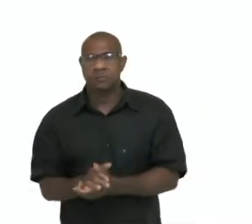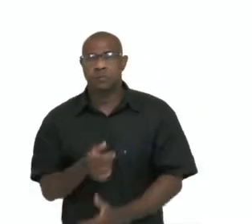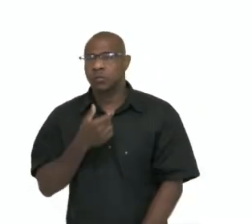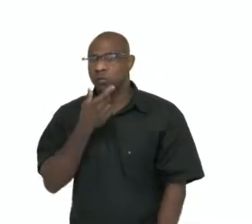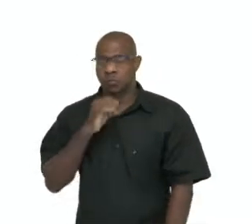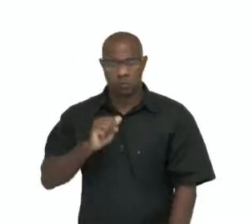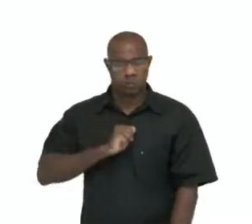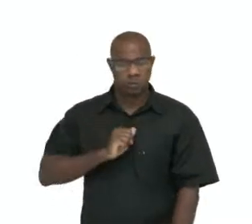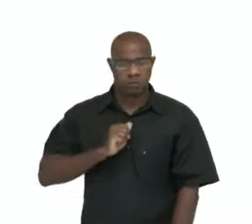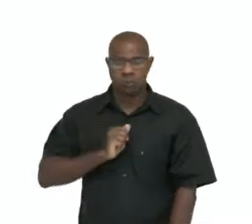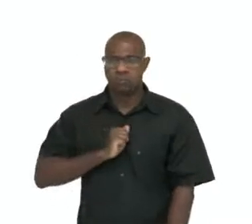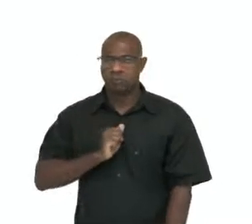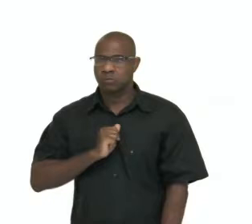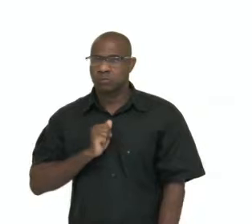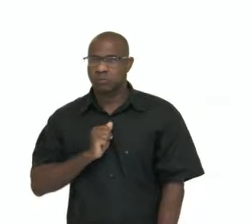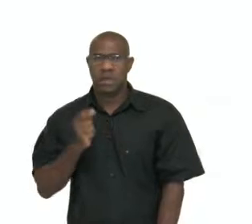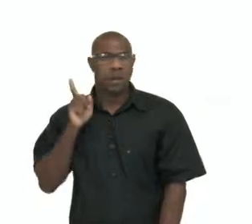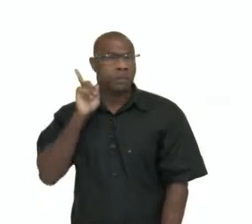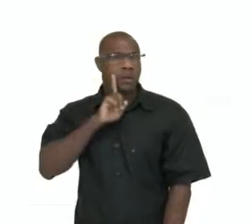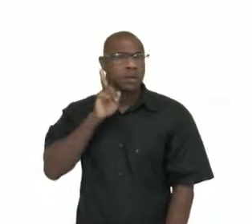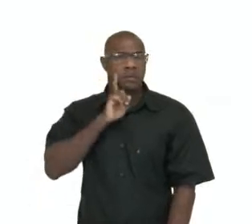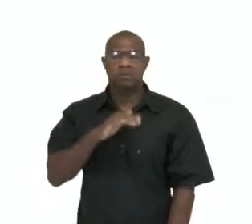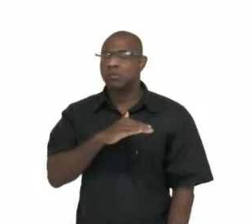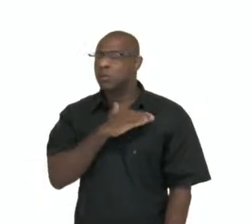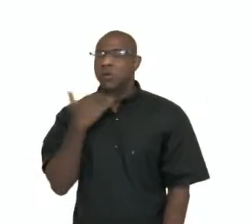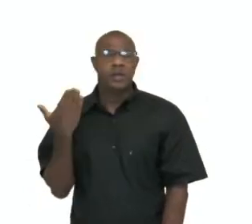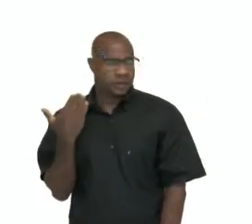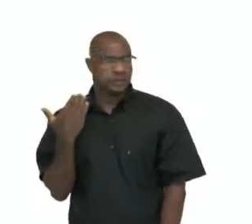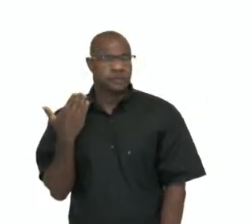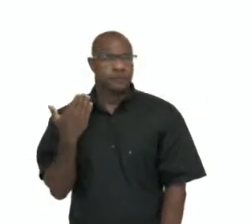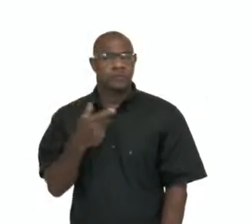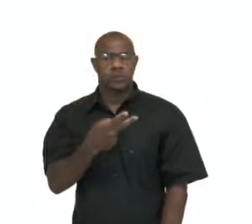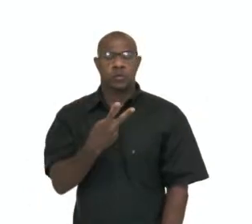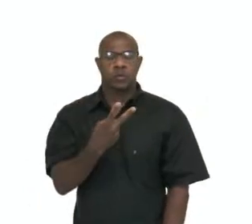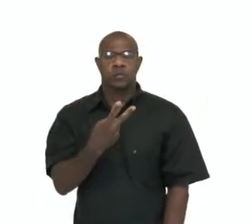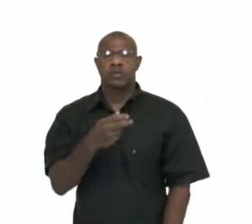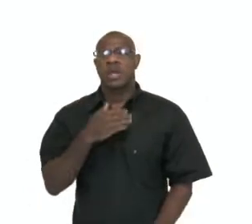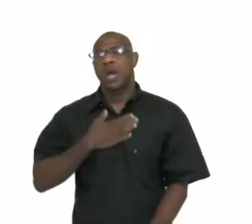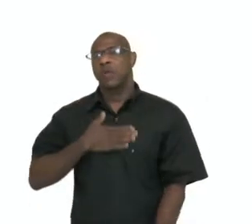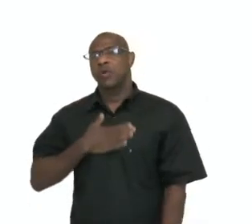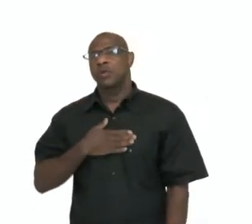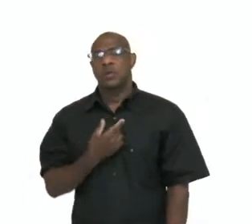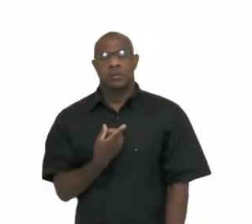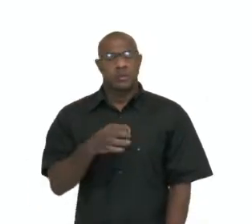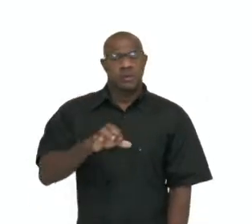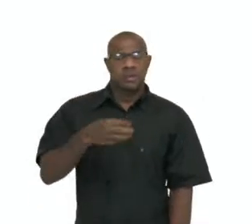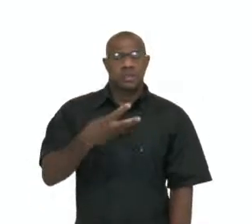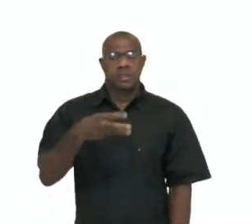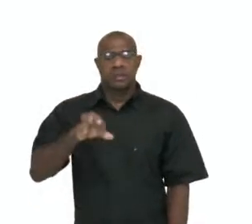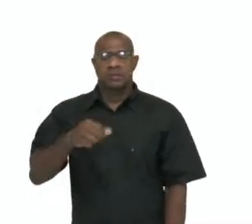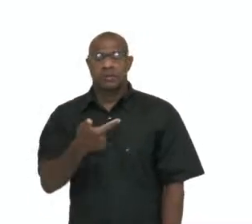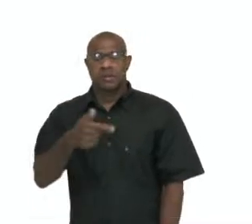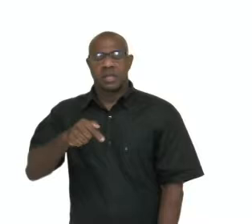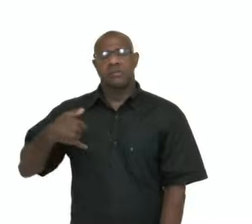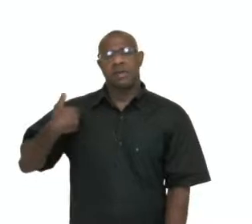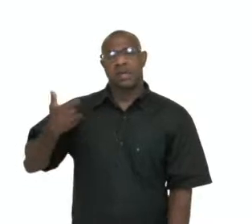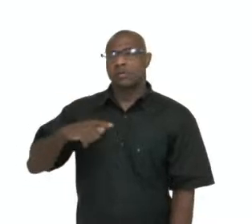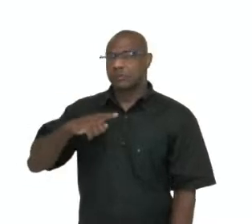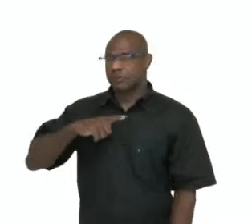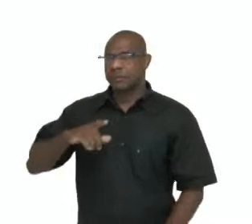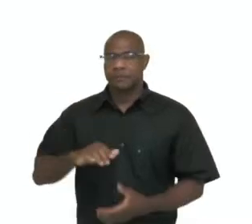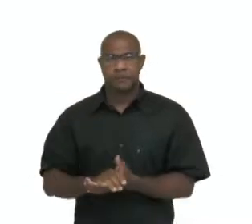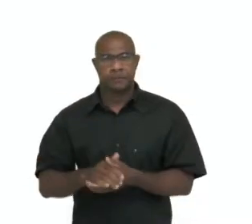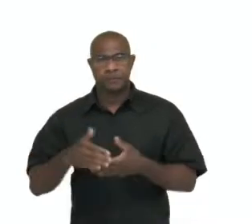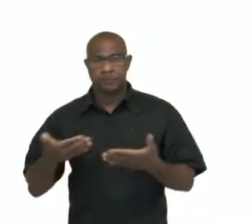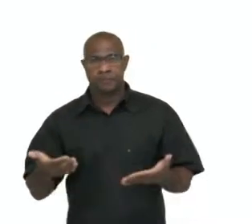americano Bao Quen, meu amigo, morreu na noite de 2 de agosto de 1939, aos 27 anos.